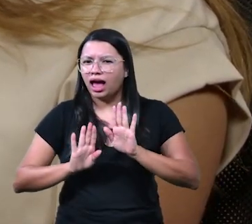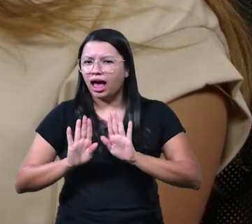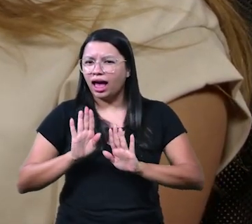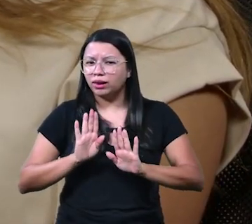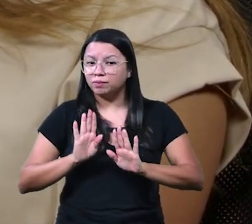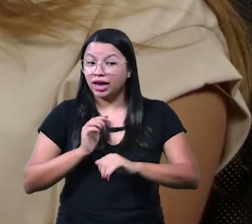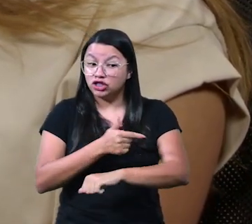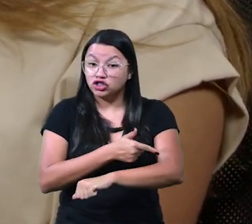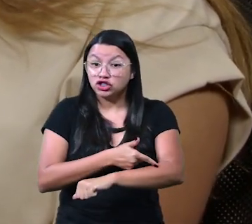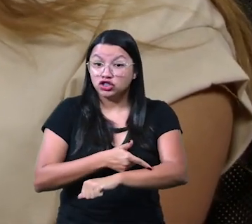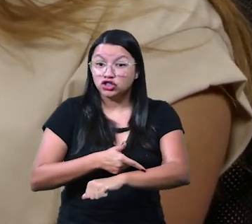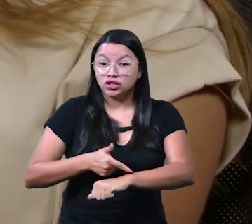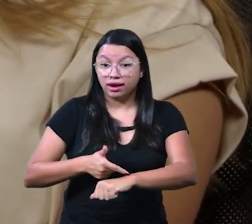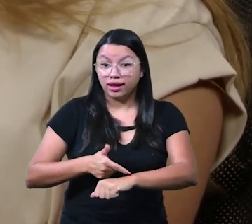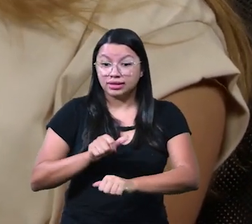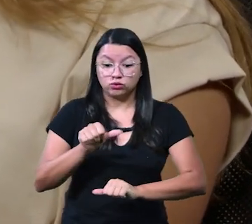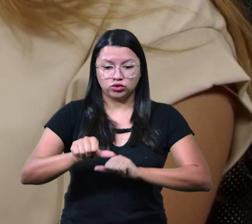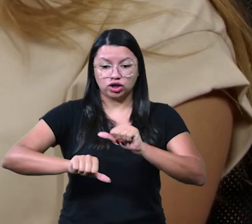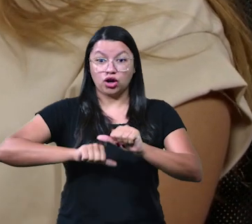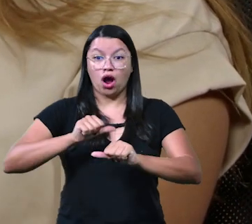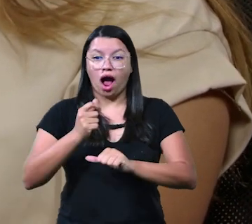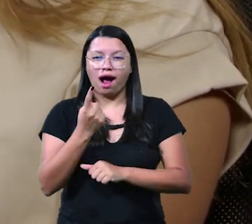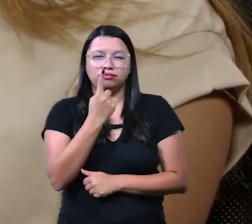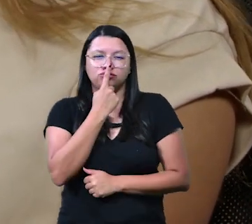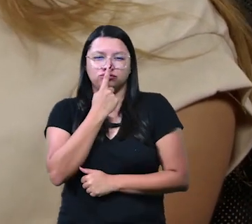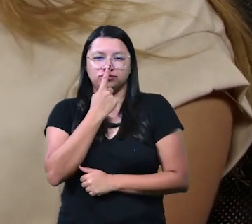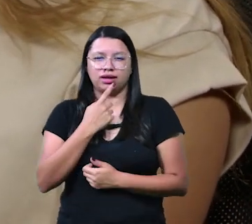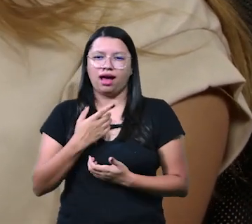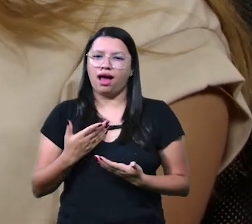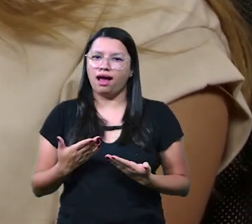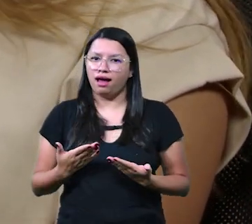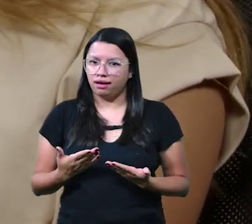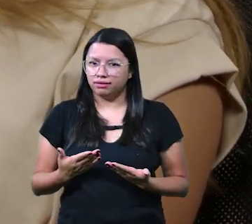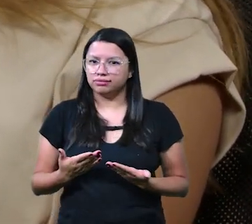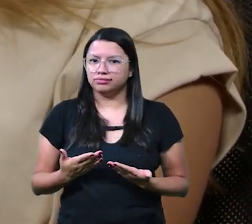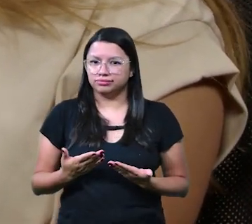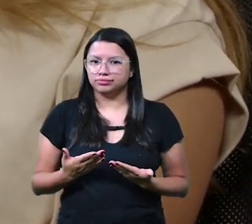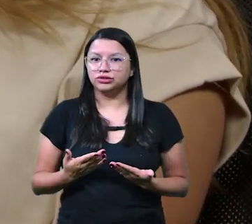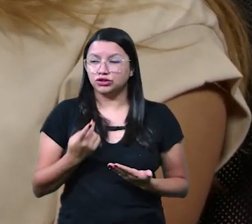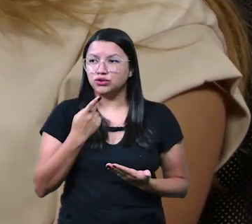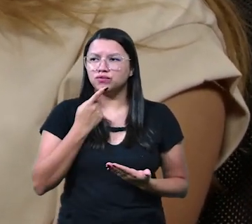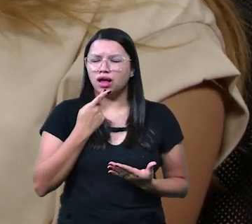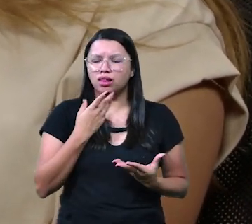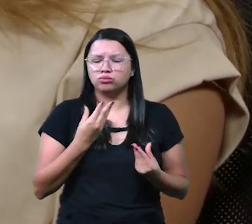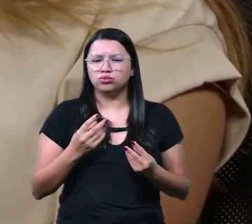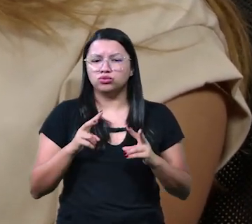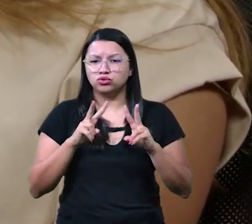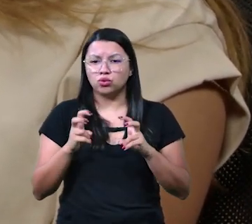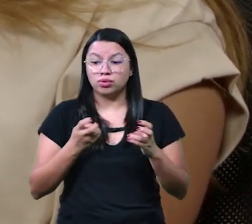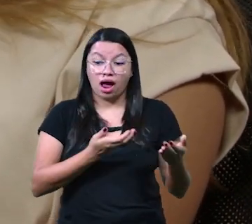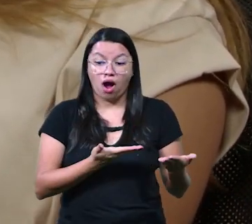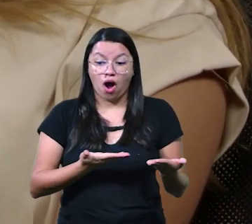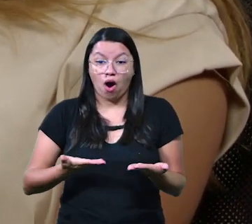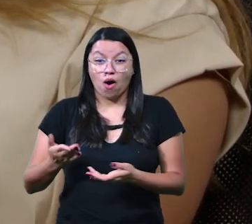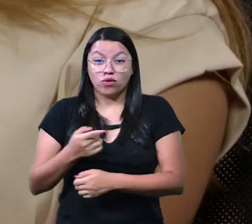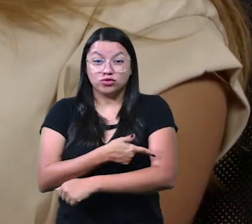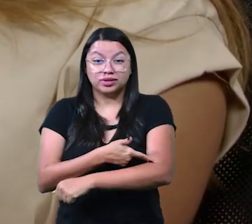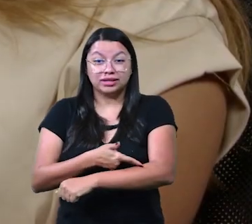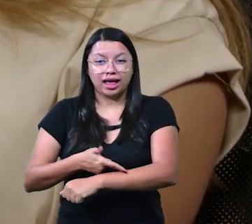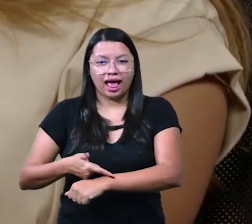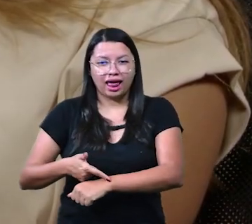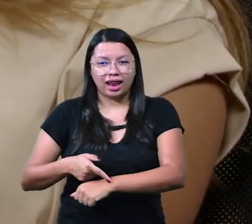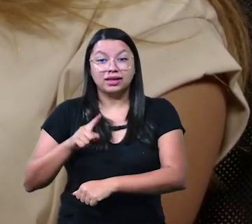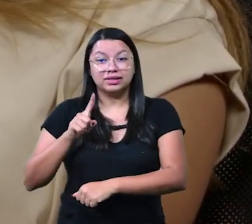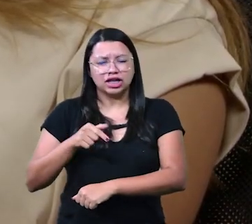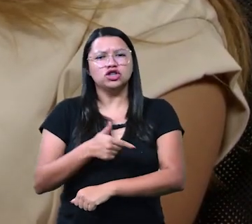vire intimidade. Né? A gente fala muito do hospitaleiro ser gentil, né? O ser hospitaleiro é um